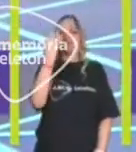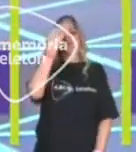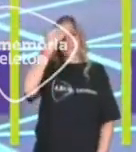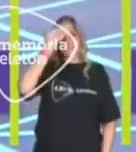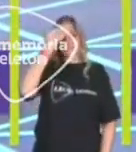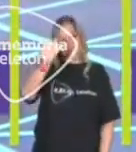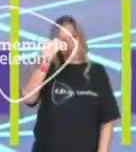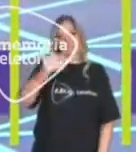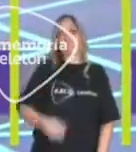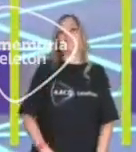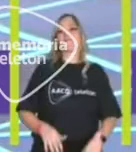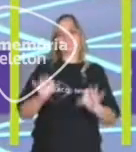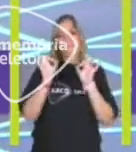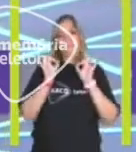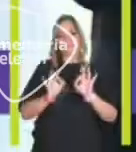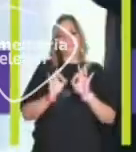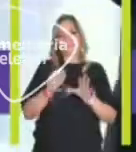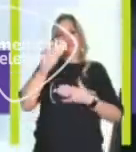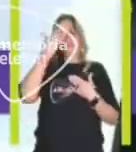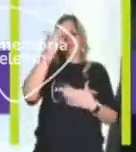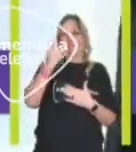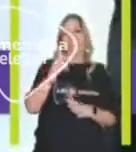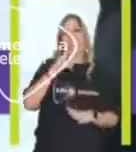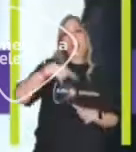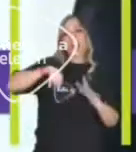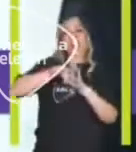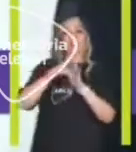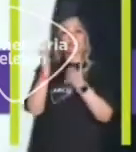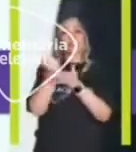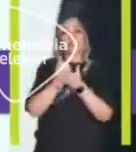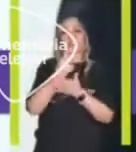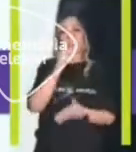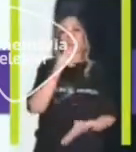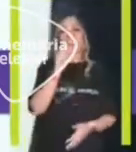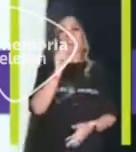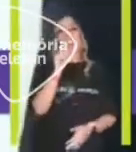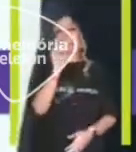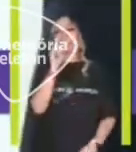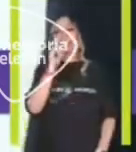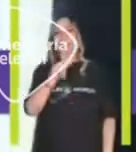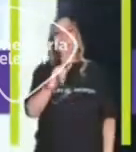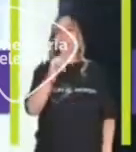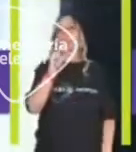já viu Para você